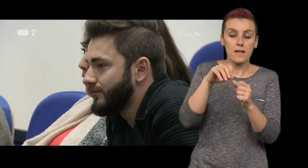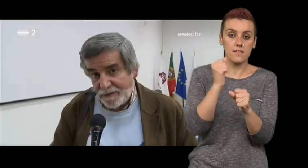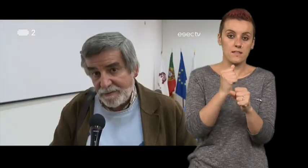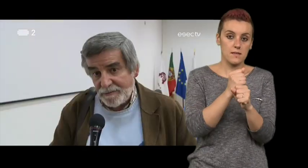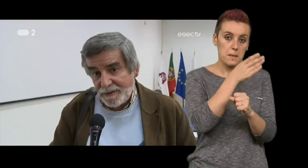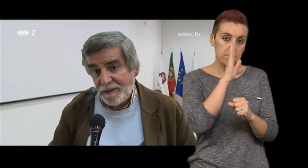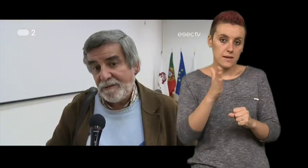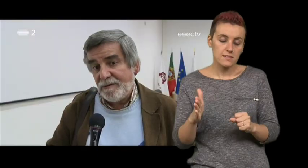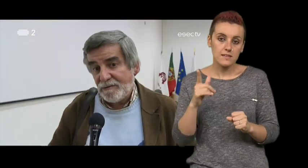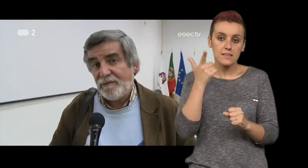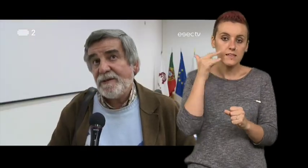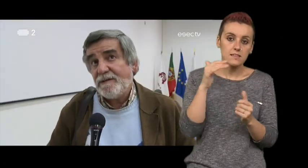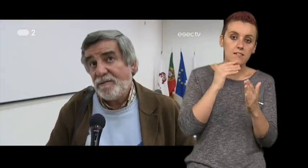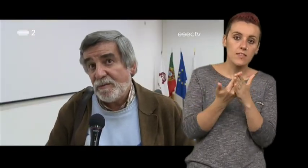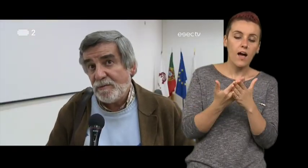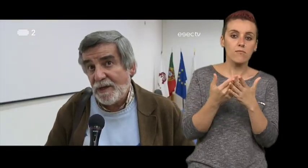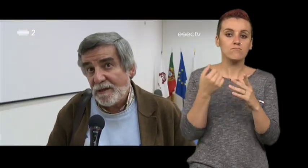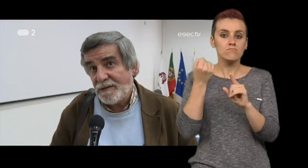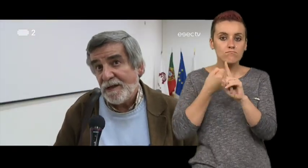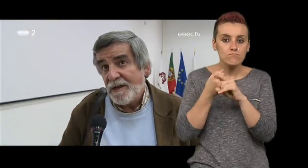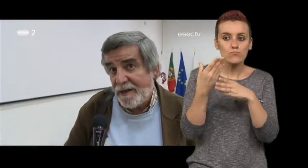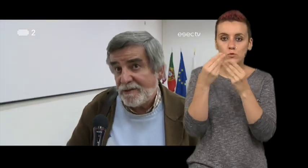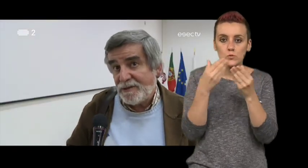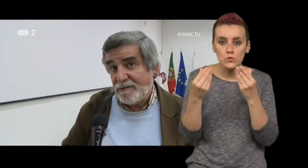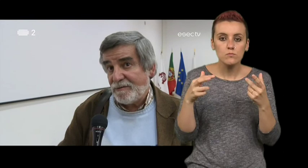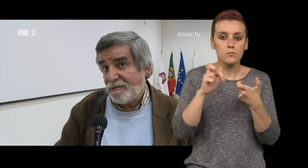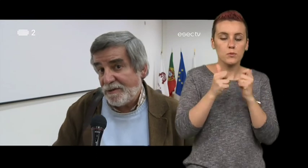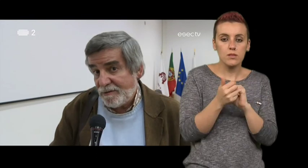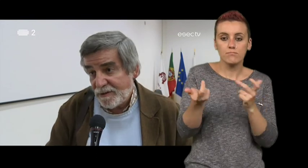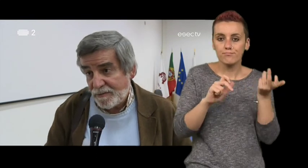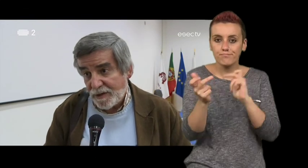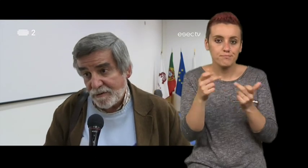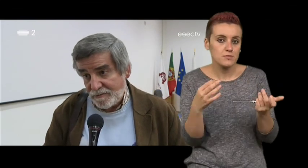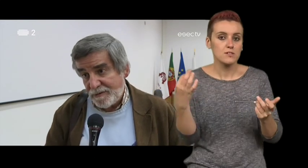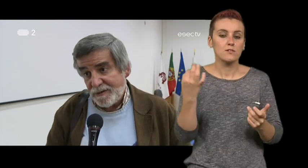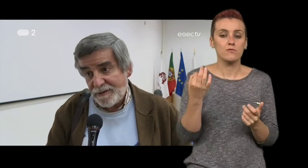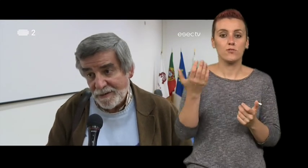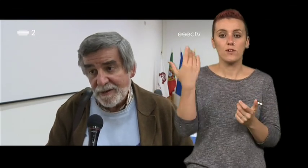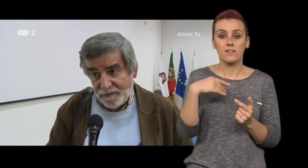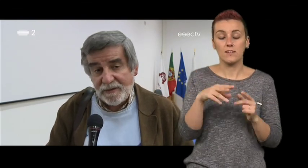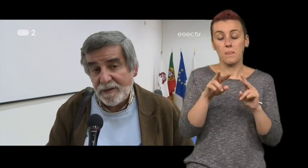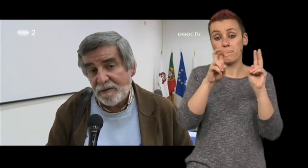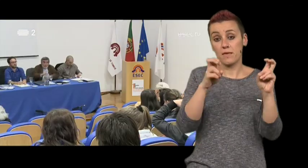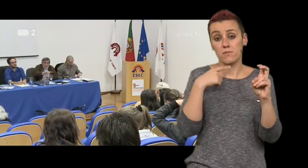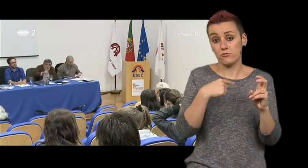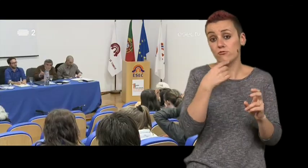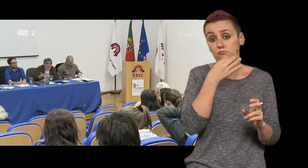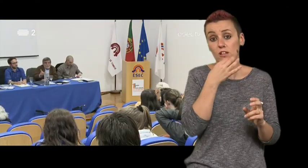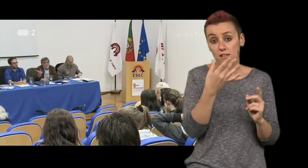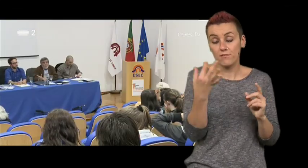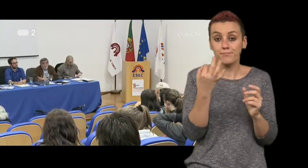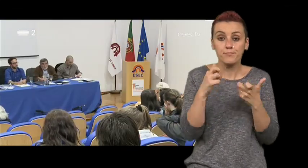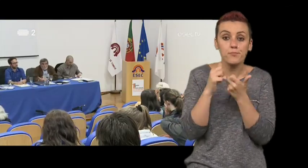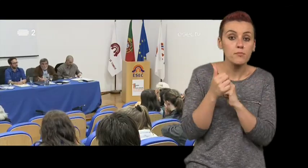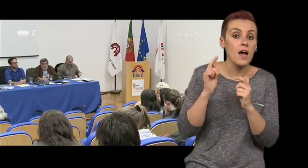trabalho prático e tentando resolver sobretudo aquelas grandes tensões que eu a determinada altura levantei, que são